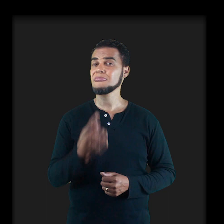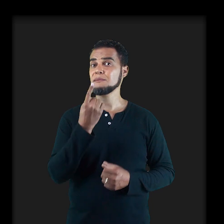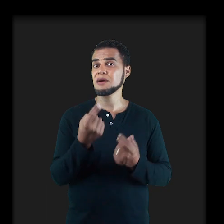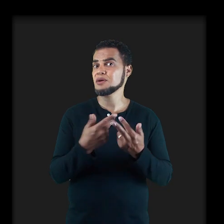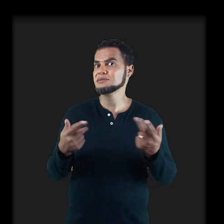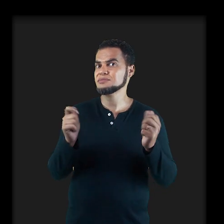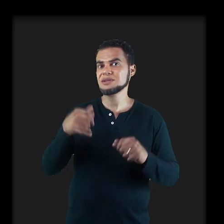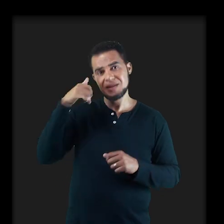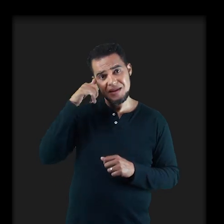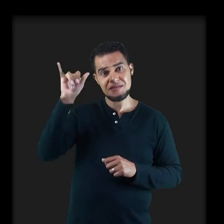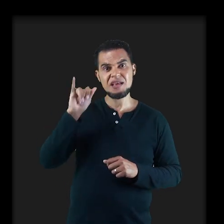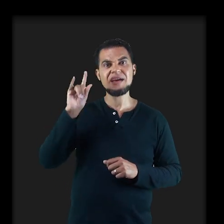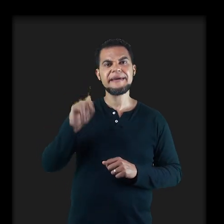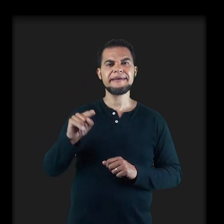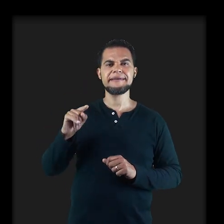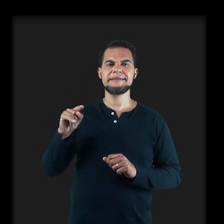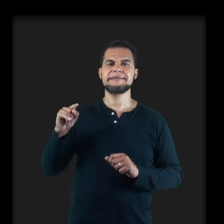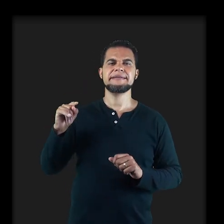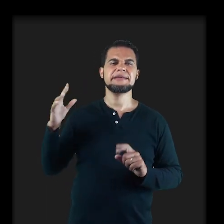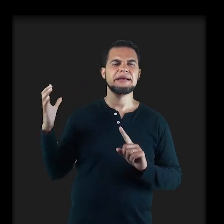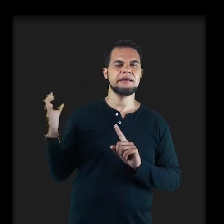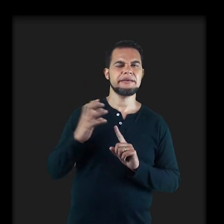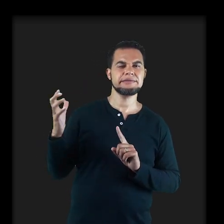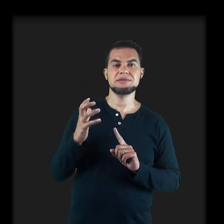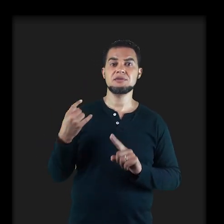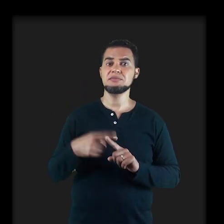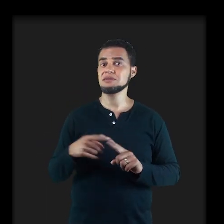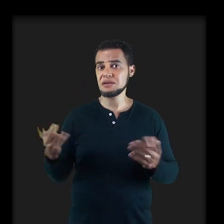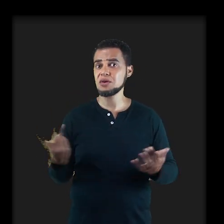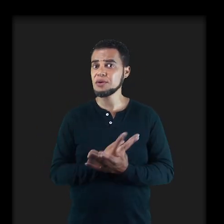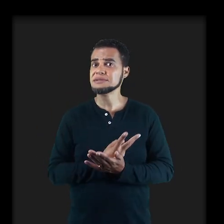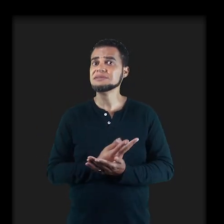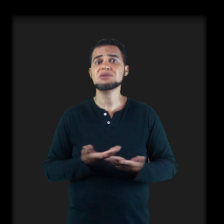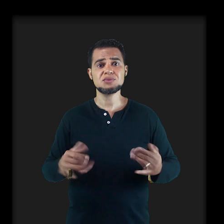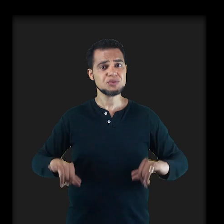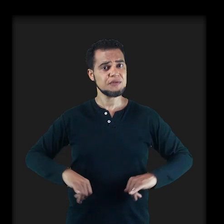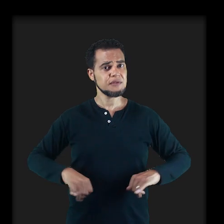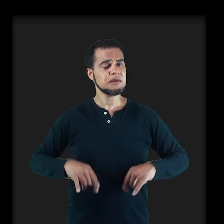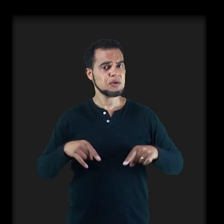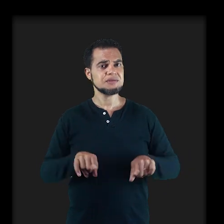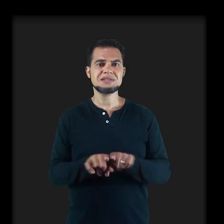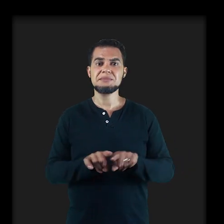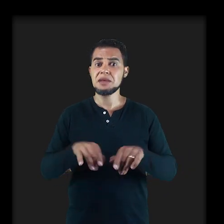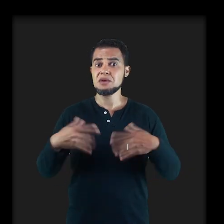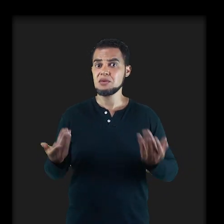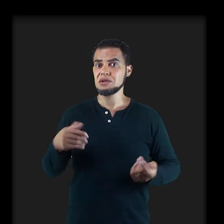E uma das coisas que poderia evitar é o assédio, né? Porque acabei passando por isso também quando eu